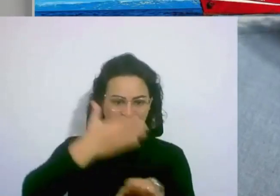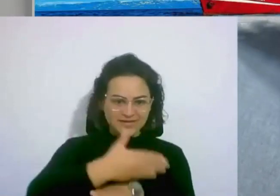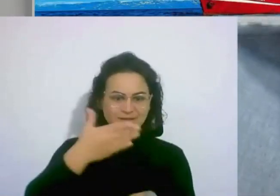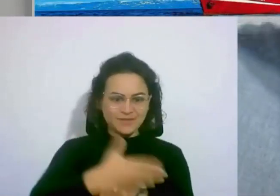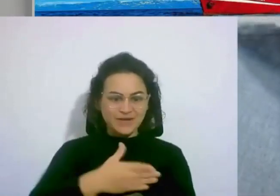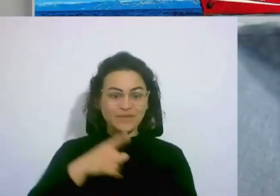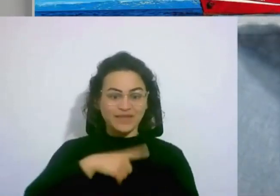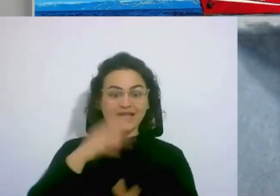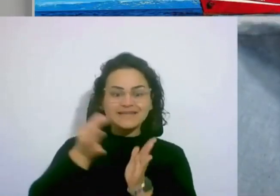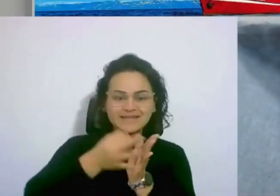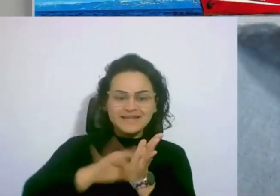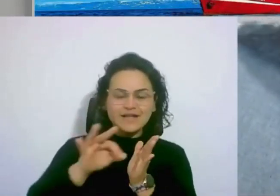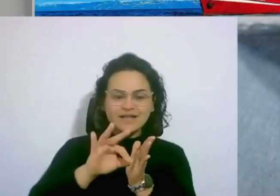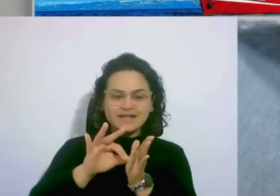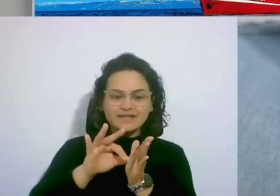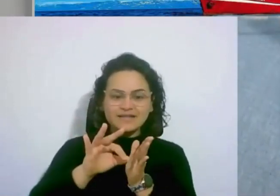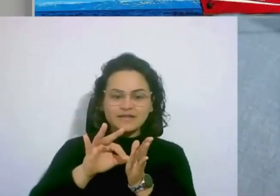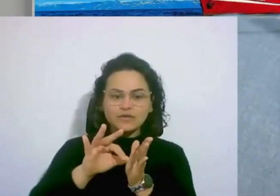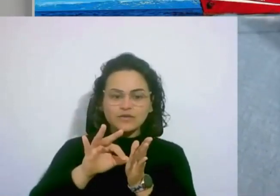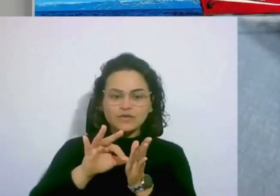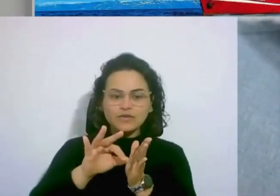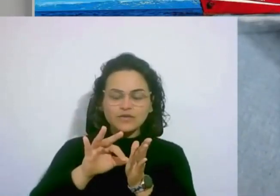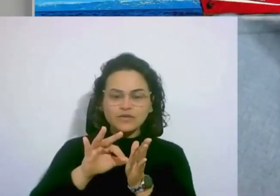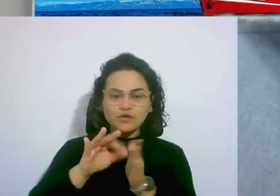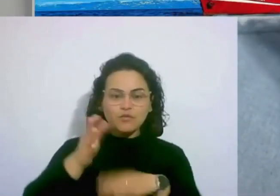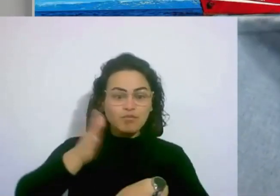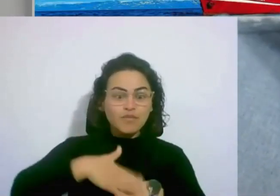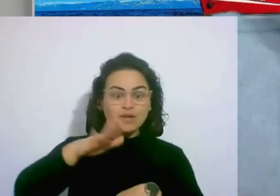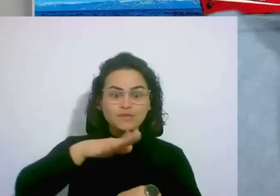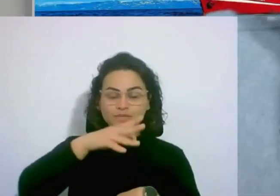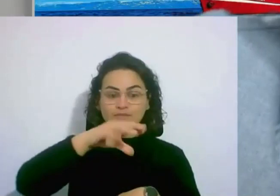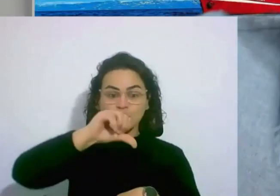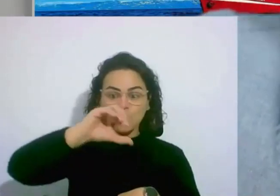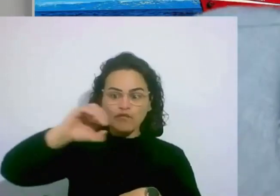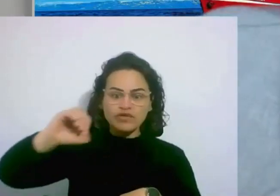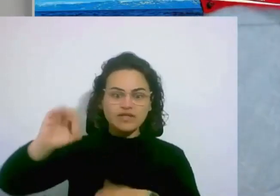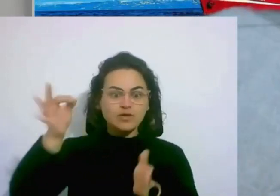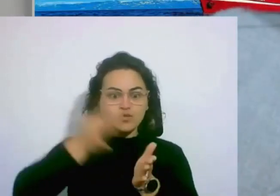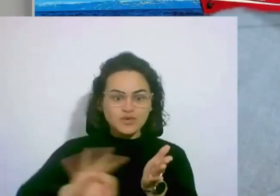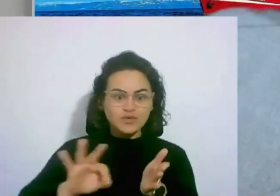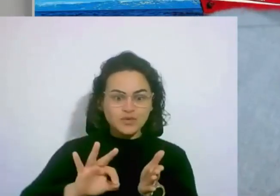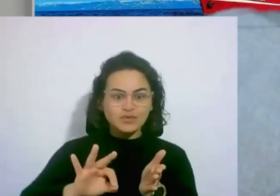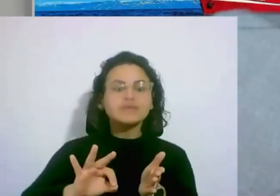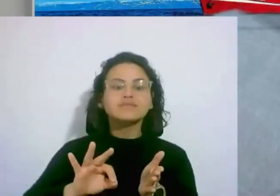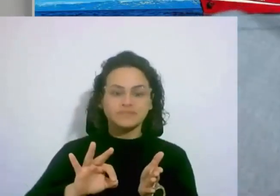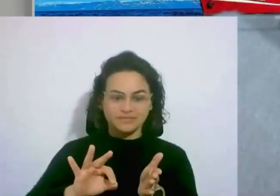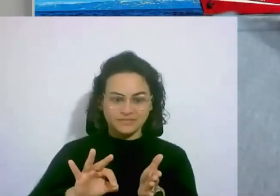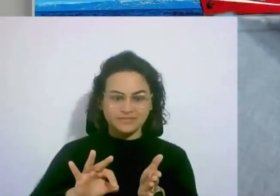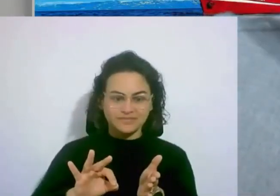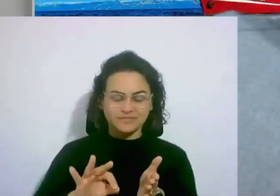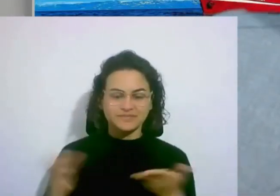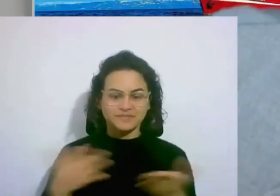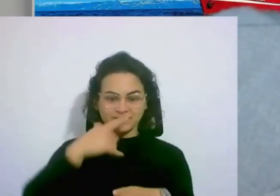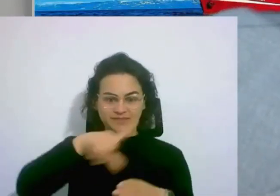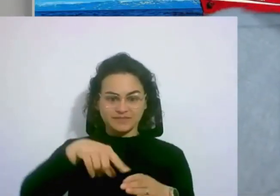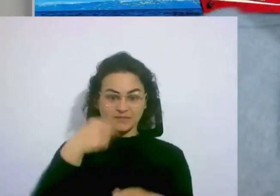inscrição, quantos inscritos nós tivemos? Mais de 900 inscritos, mas nós temos 300 conectados. Então, vamos sortear um aqui